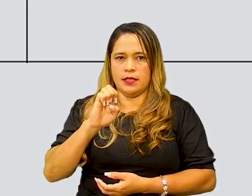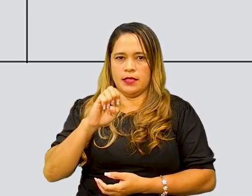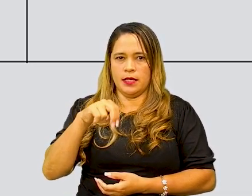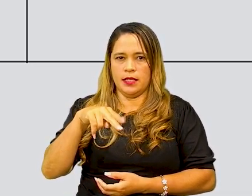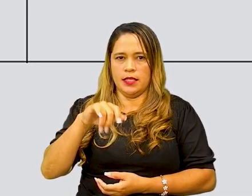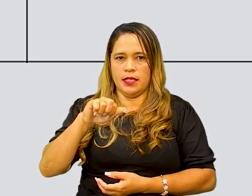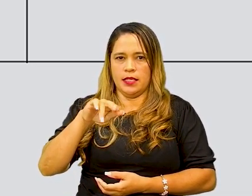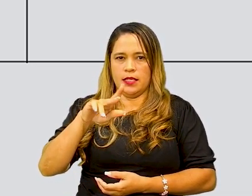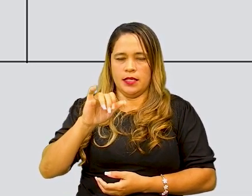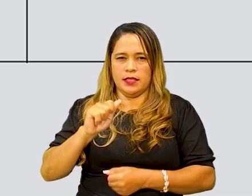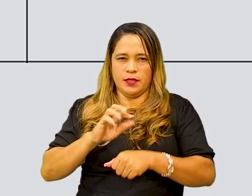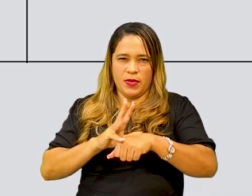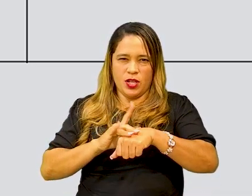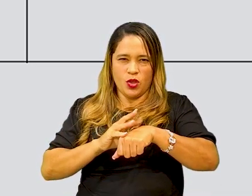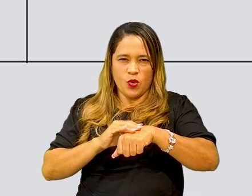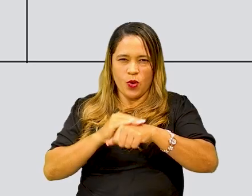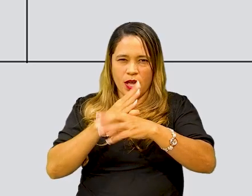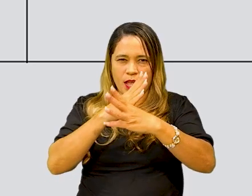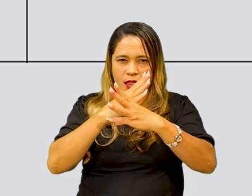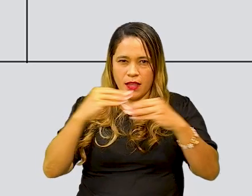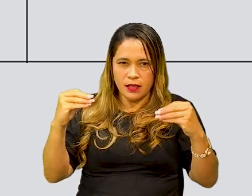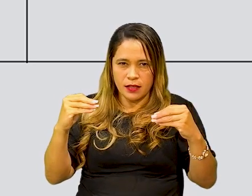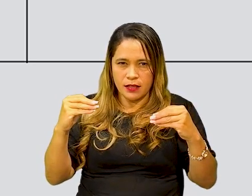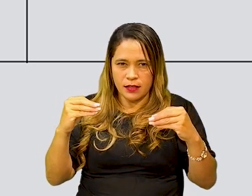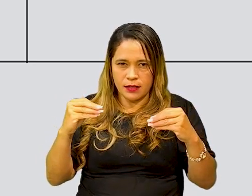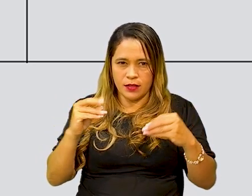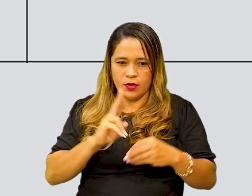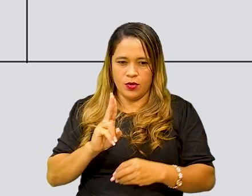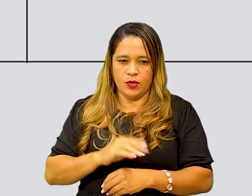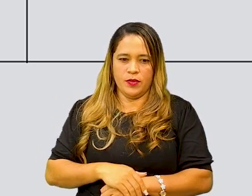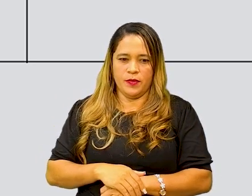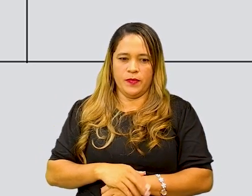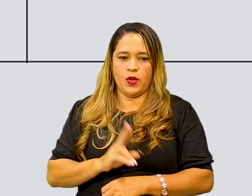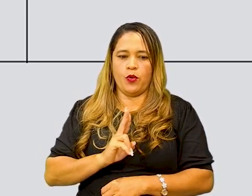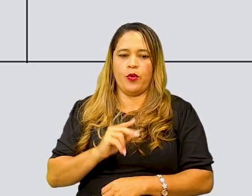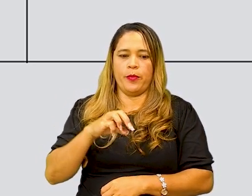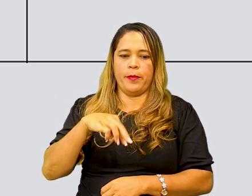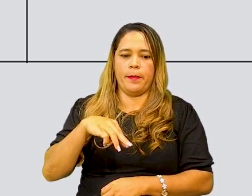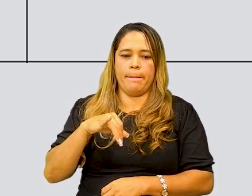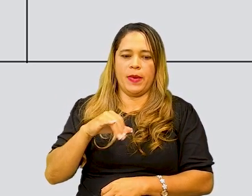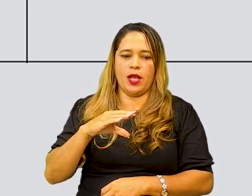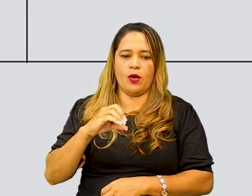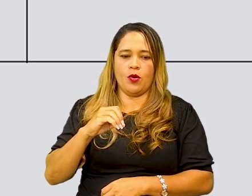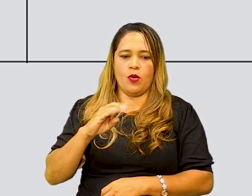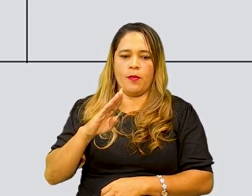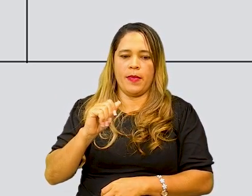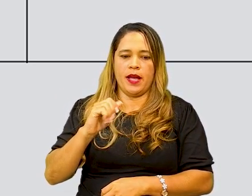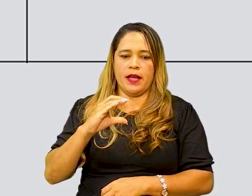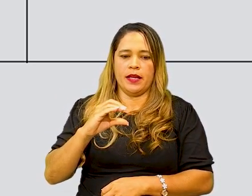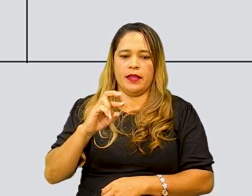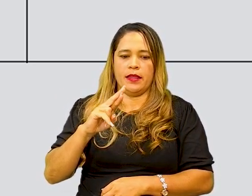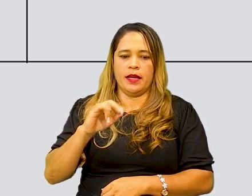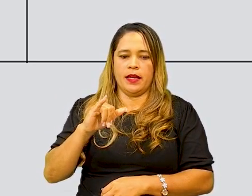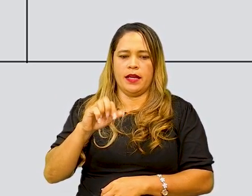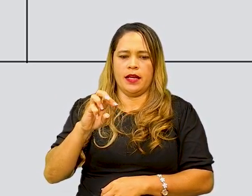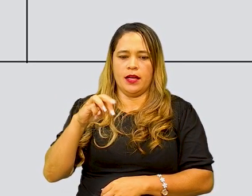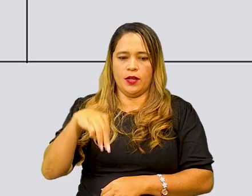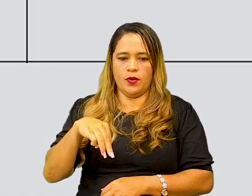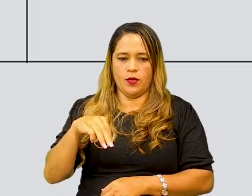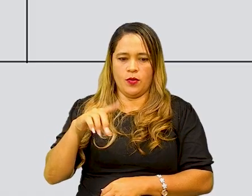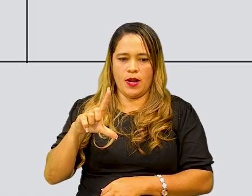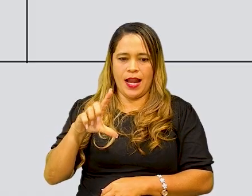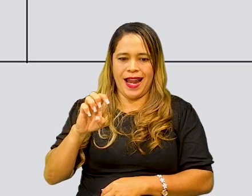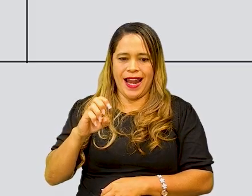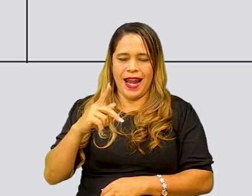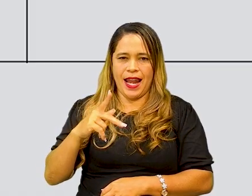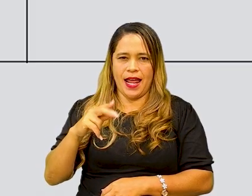é muito similar para você, mas olha o nome da bactéria, Mycobacterium leprae. Aí eu falei para você que não é sempre, mas na